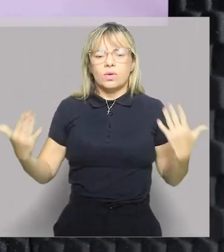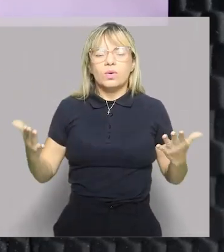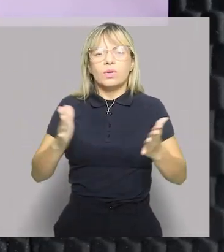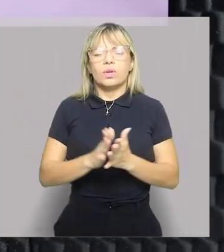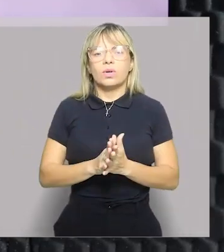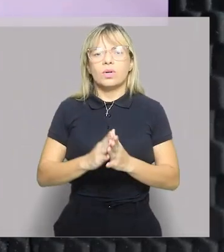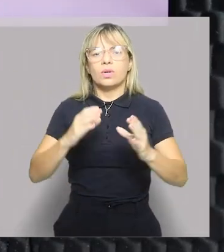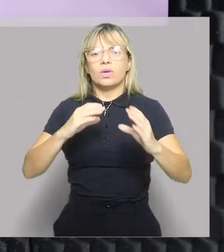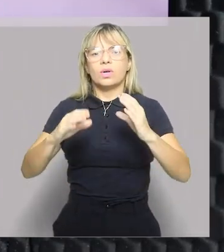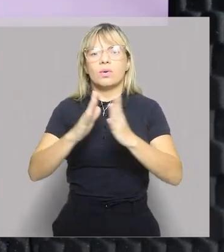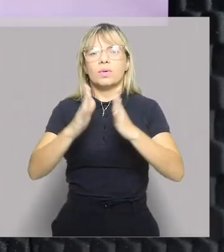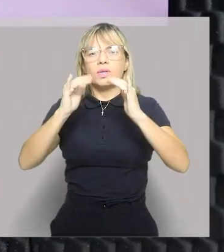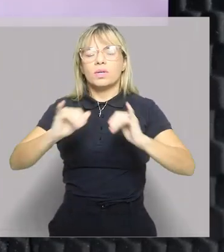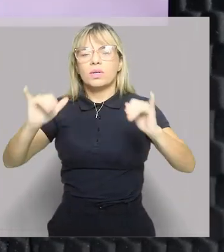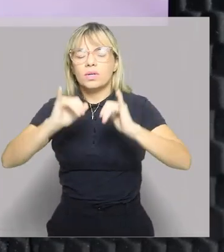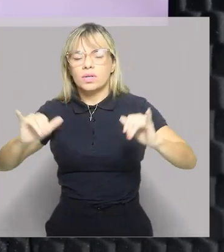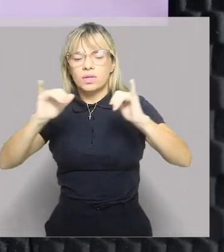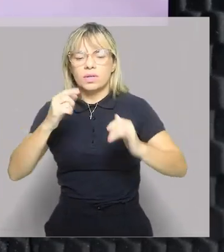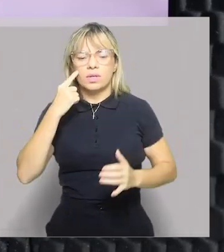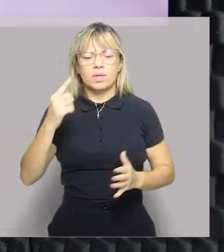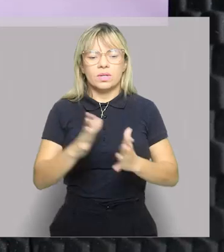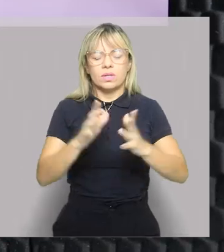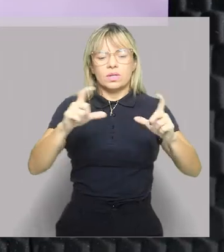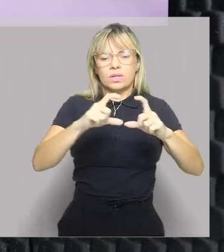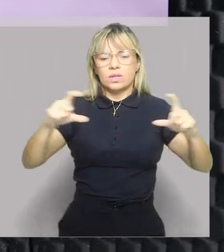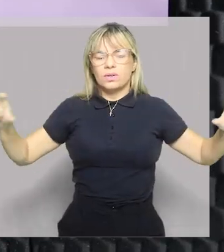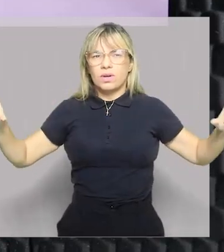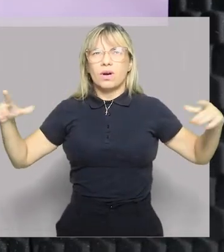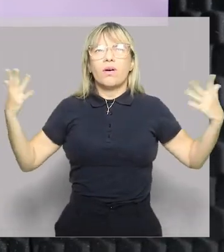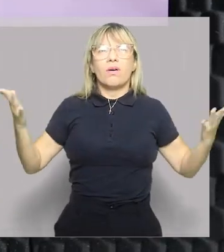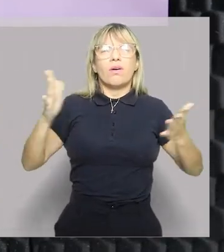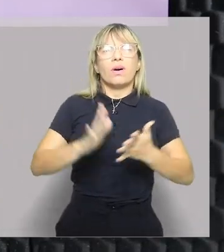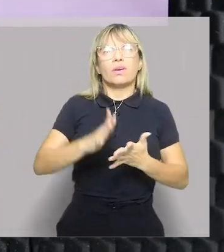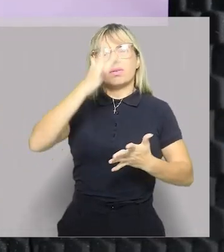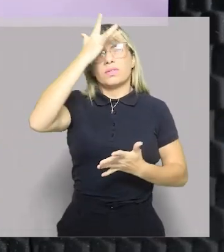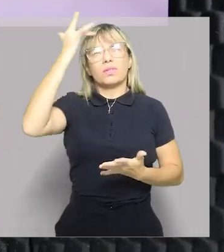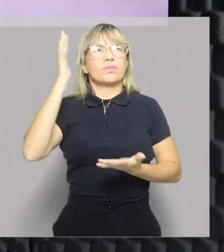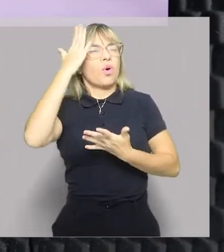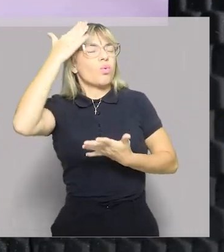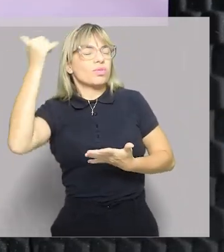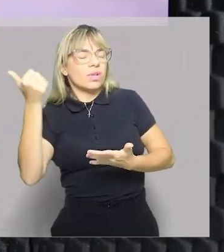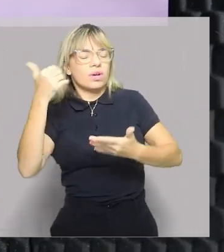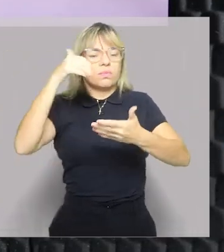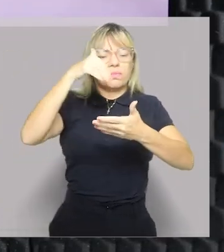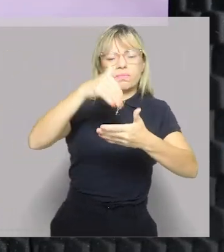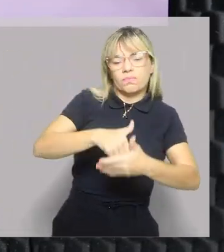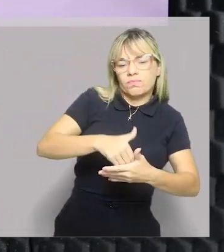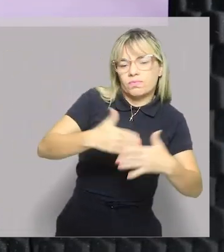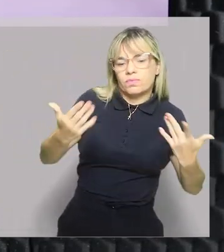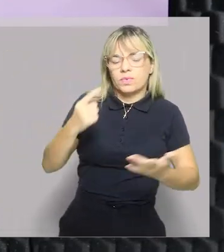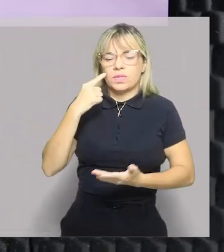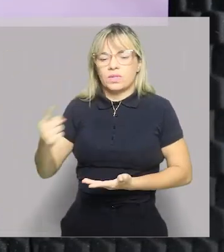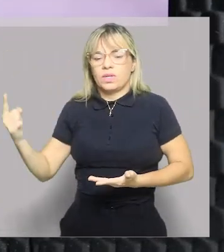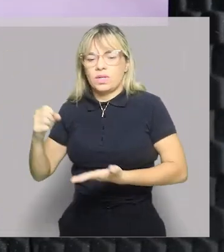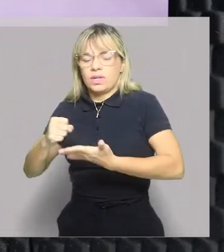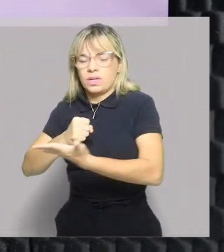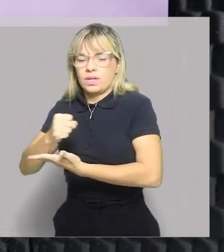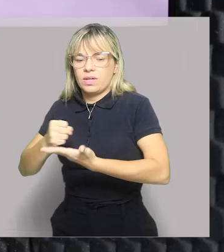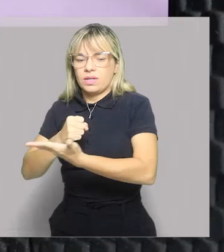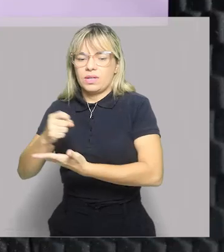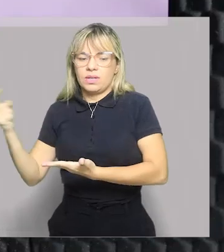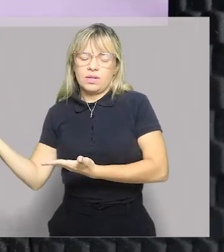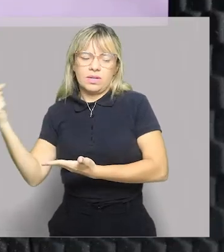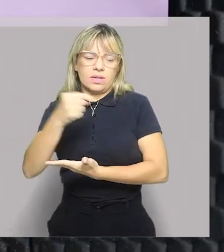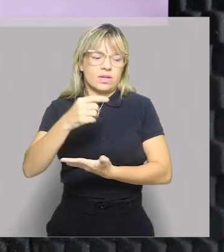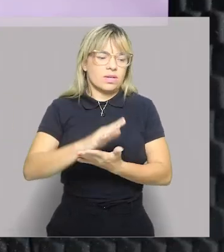comunicando nesse enunciado? Se está comunicando a indecisão dos eleitores. Observem como a essência do que é dito